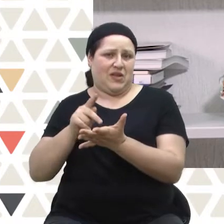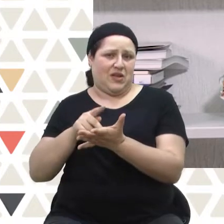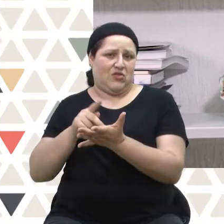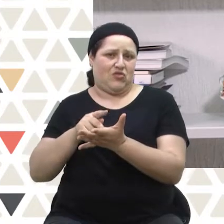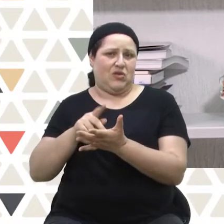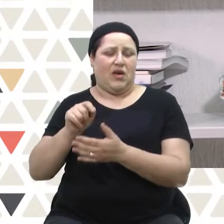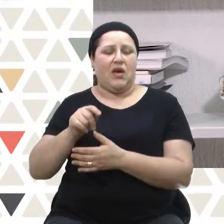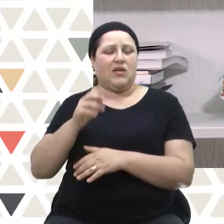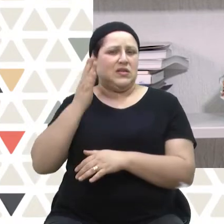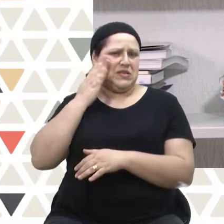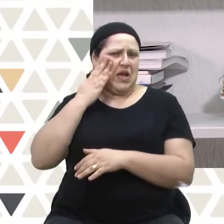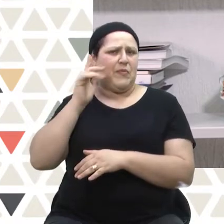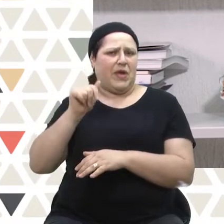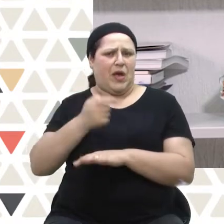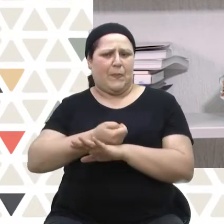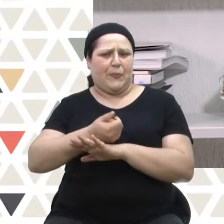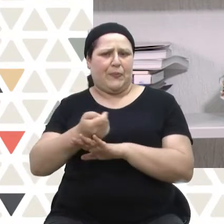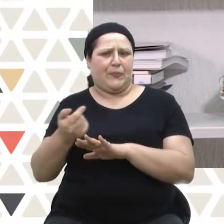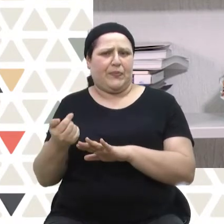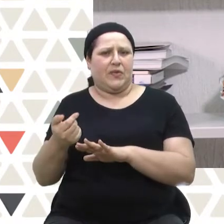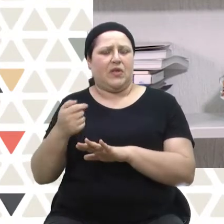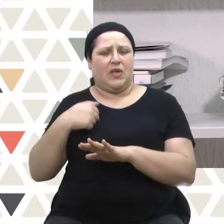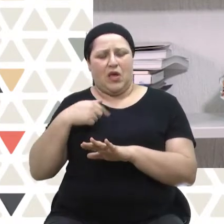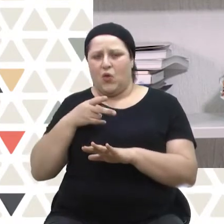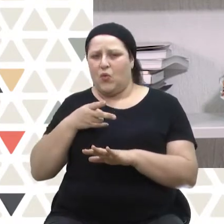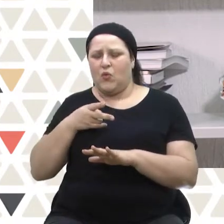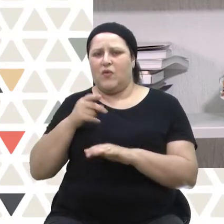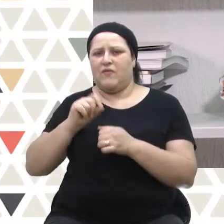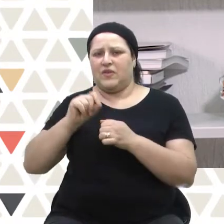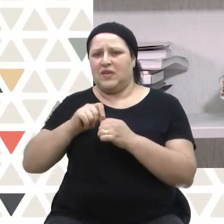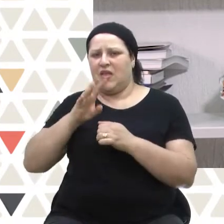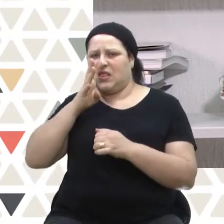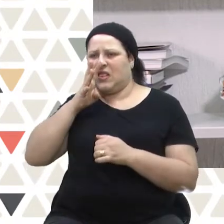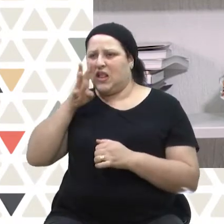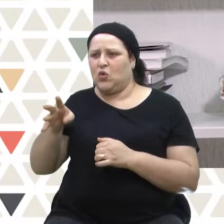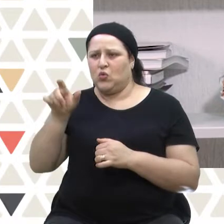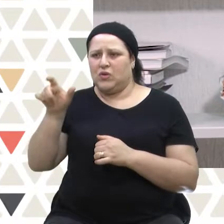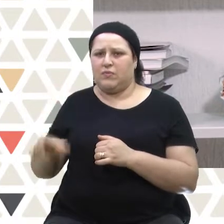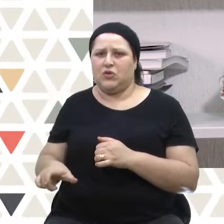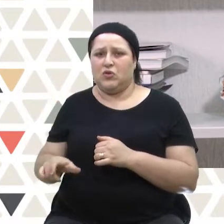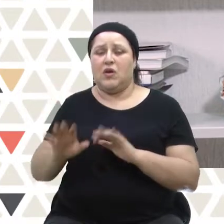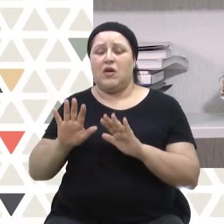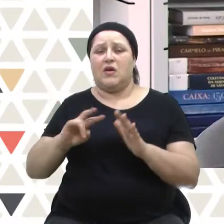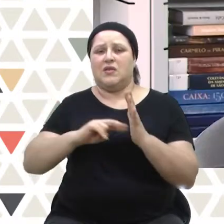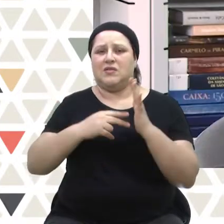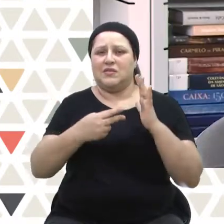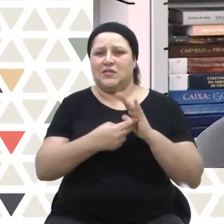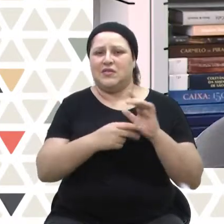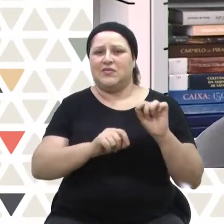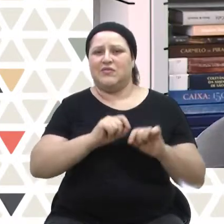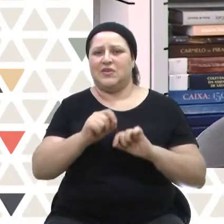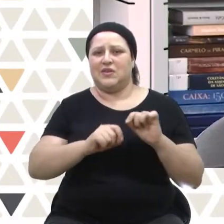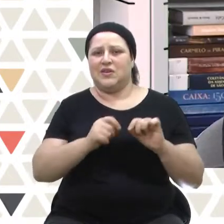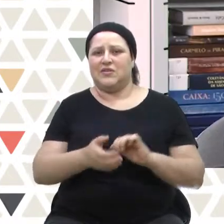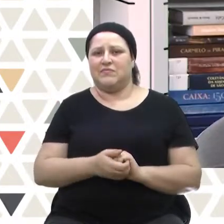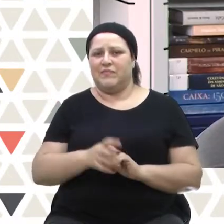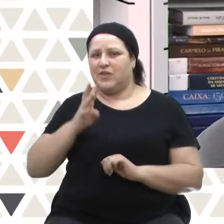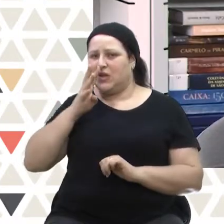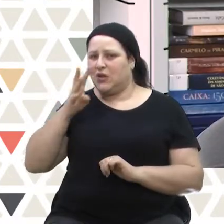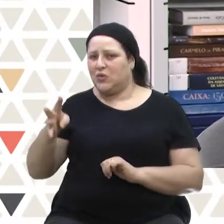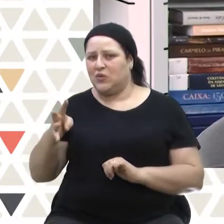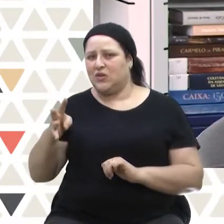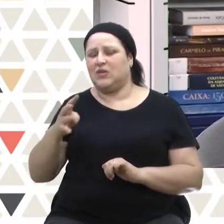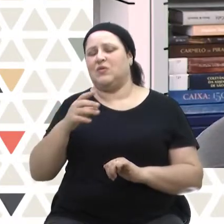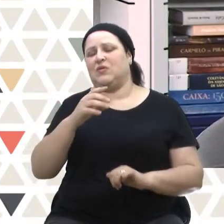algo que sabidamente é inverídico, ou seja, sabidamente é uma fake news, mas mesmo assim eu levo